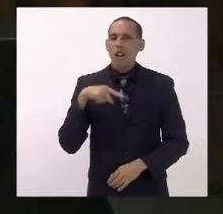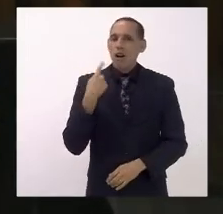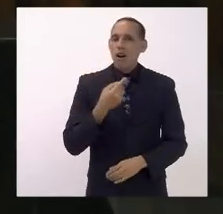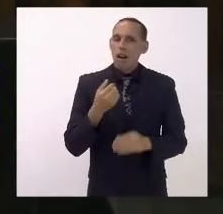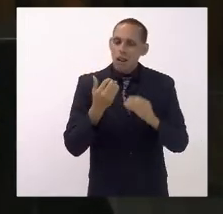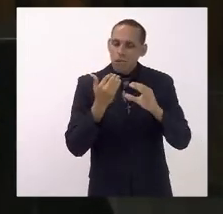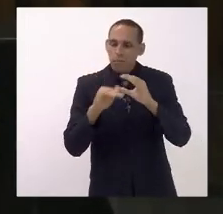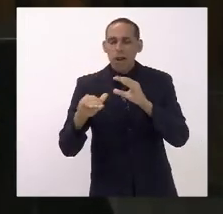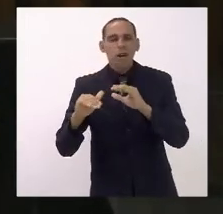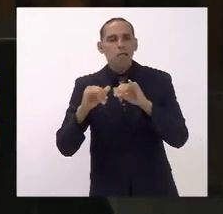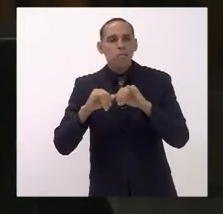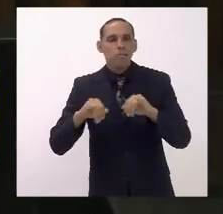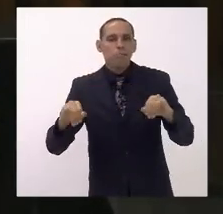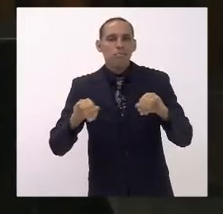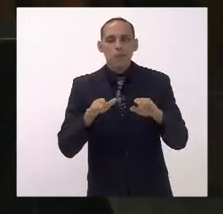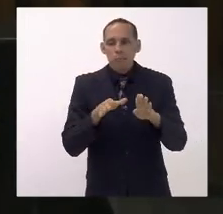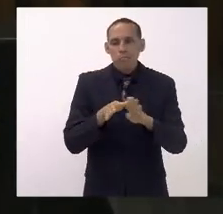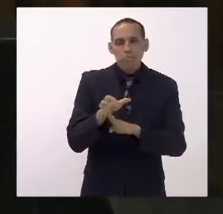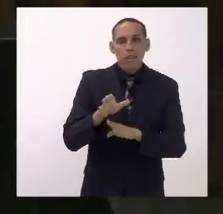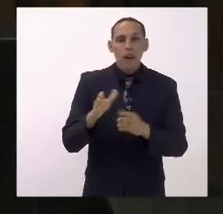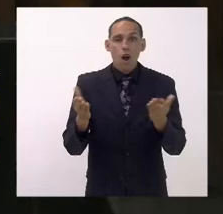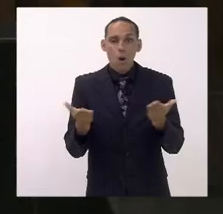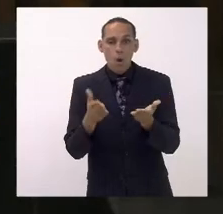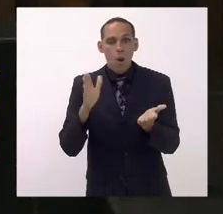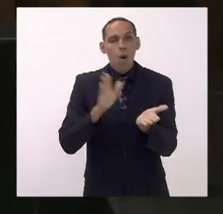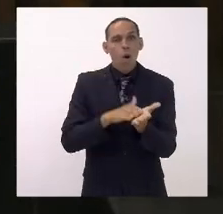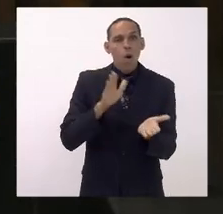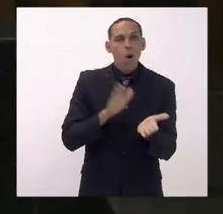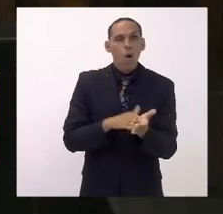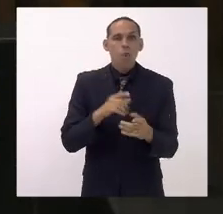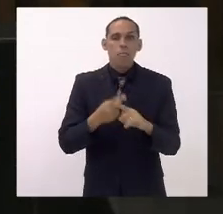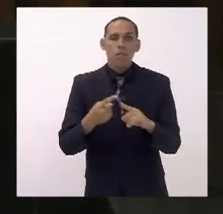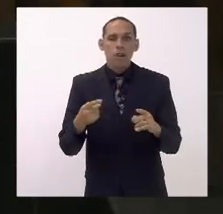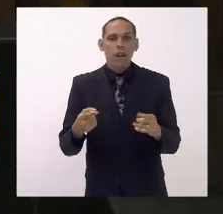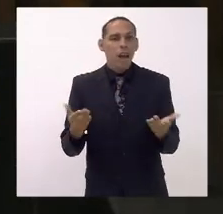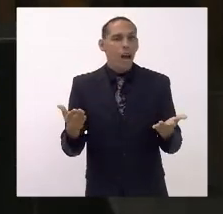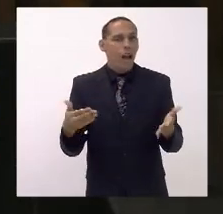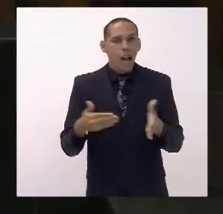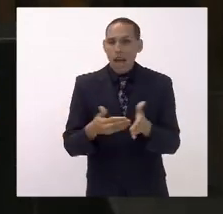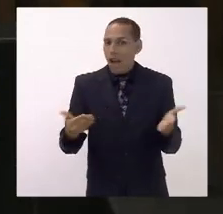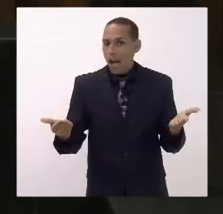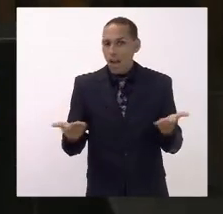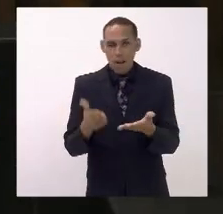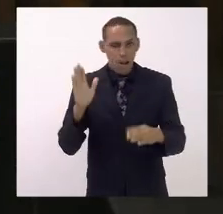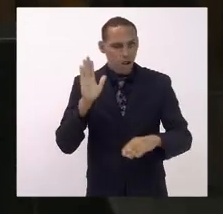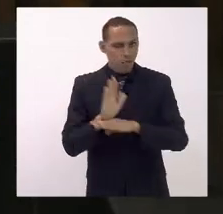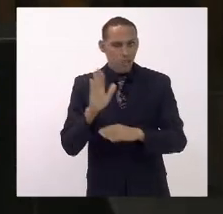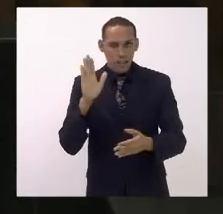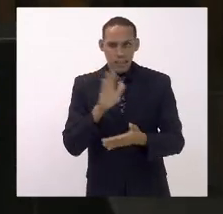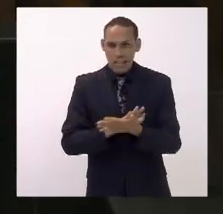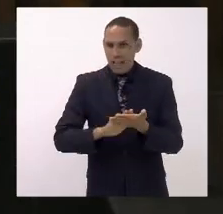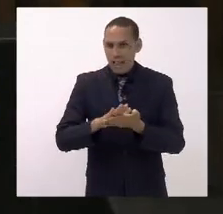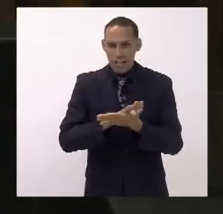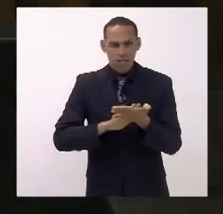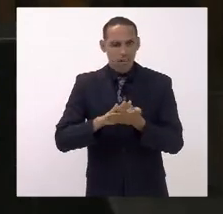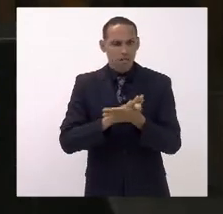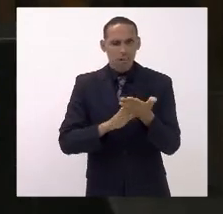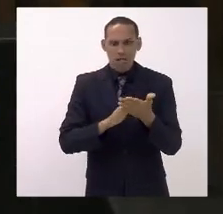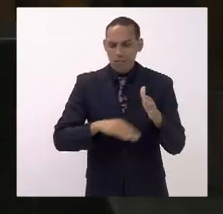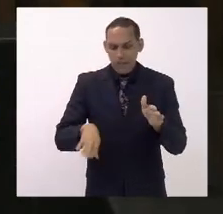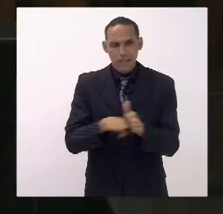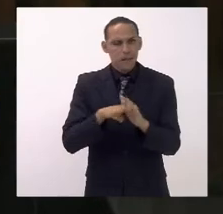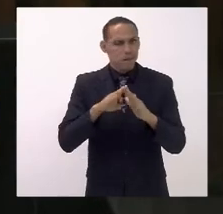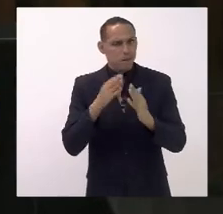e hoje, na quinta-feira, a gente vem cobrar, porque até agora, essa mão amiga da Secretaria de Educação ainda não chegou nas